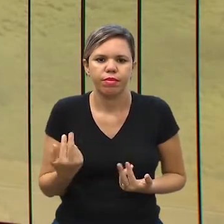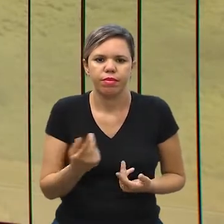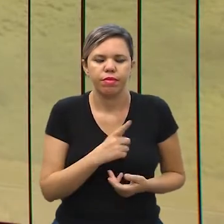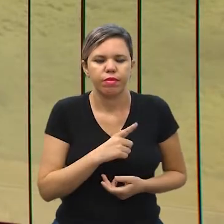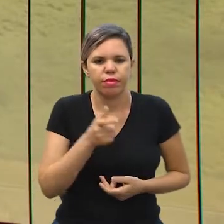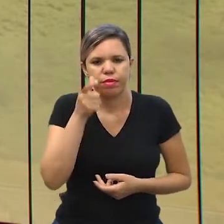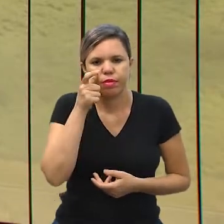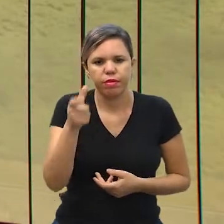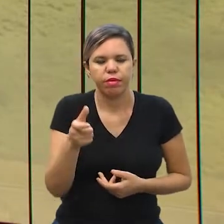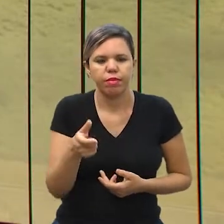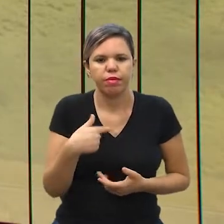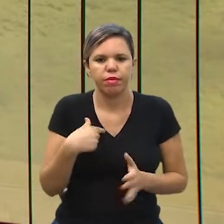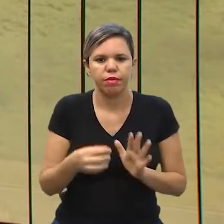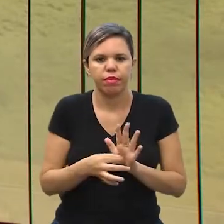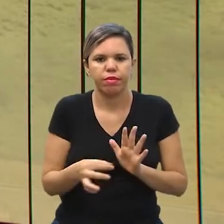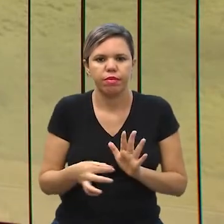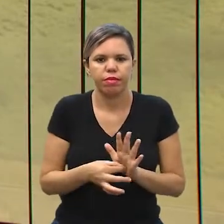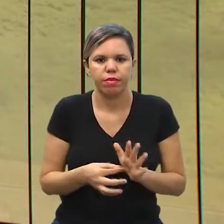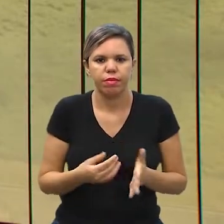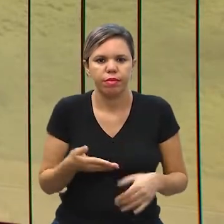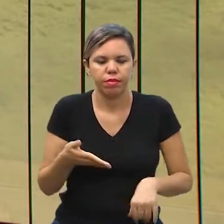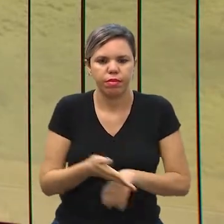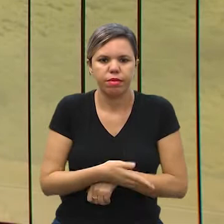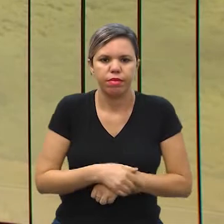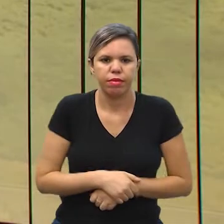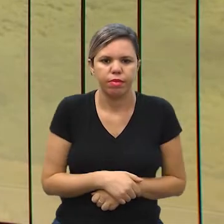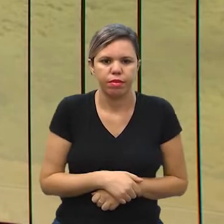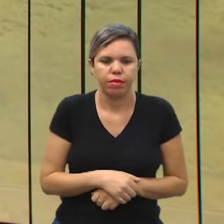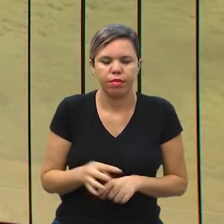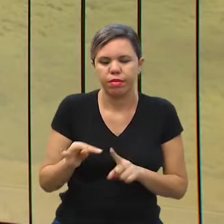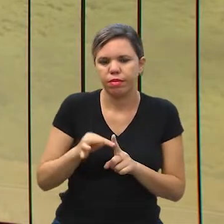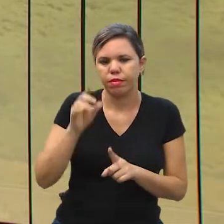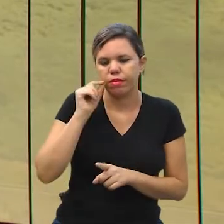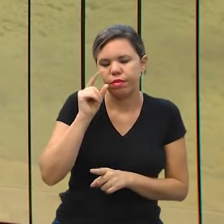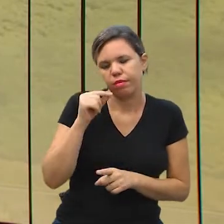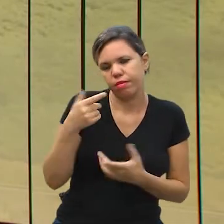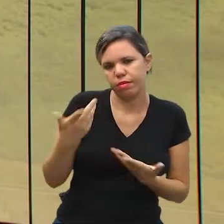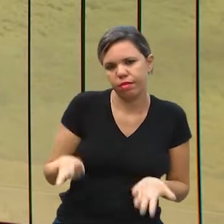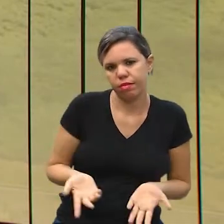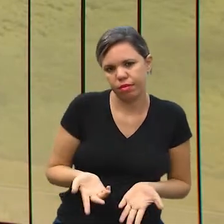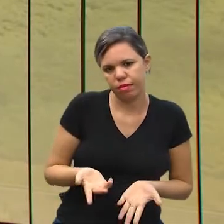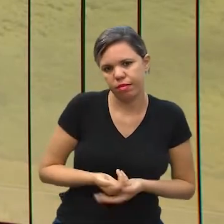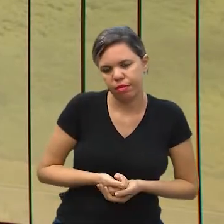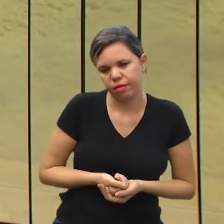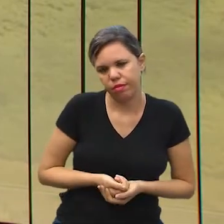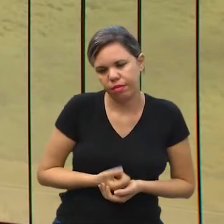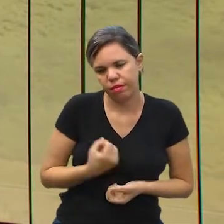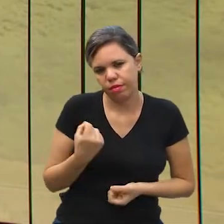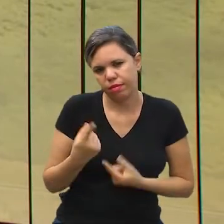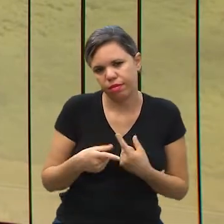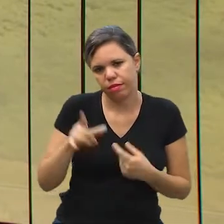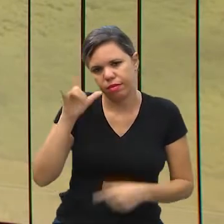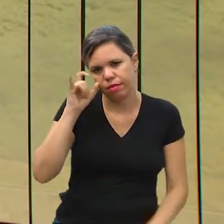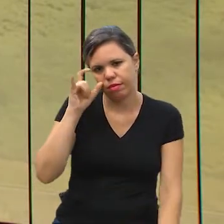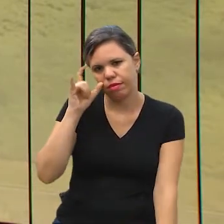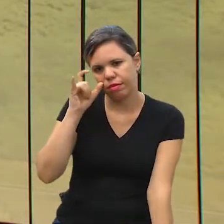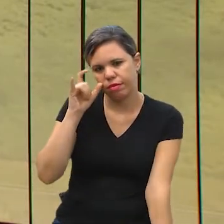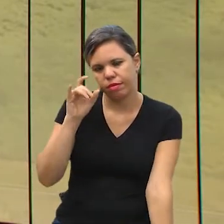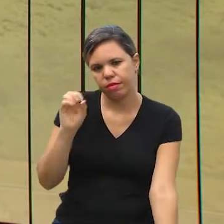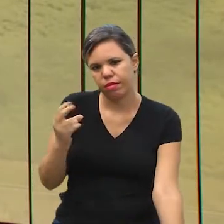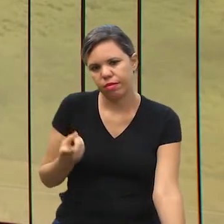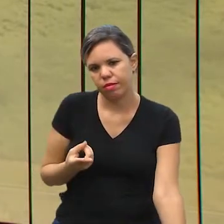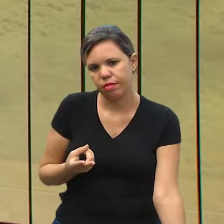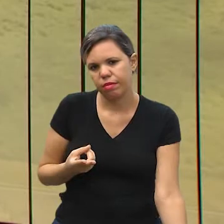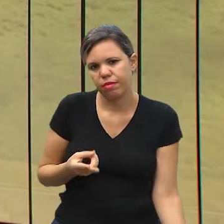assim como a gente tem ouvido muito eu quero dar minha opinião acaba entrando ali é o Twitter uma algo no Instagram